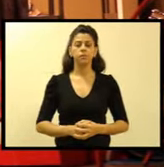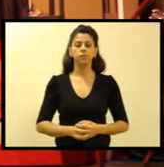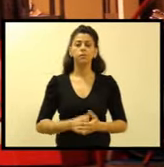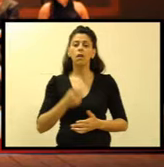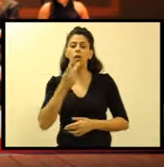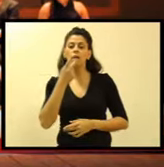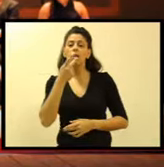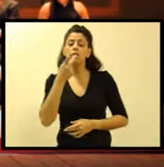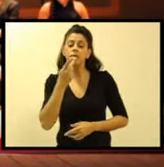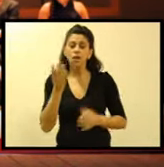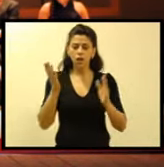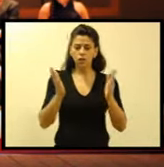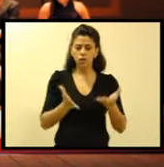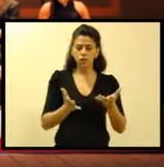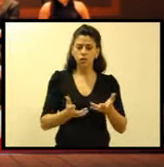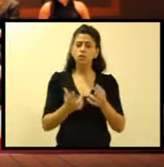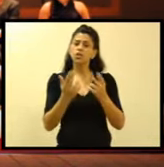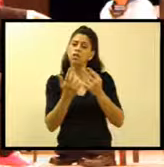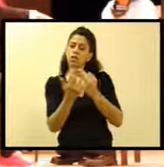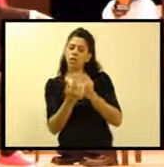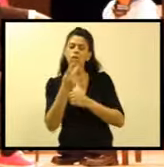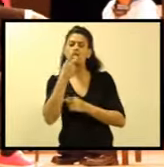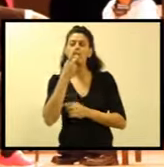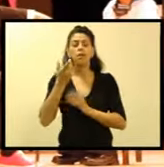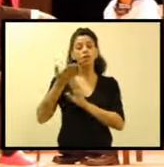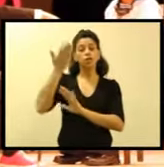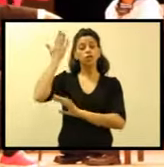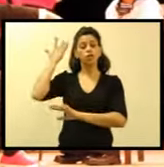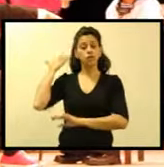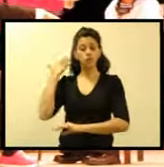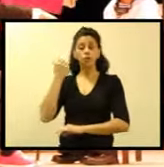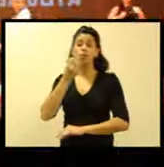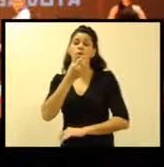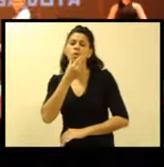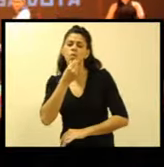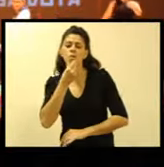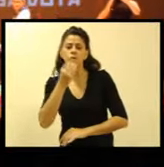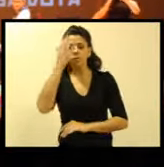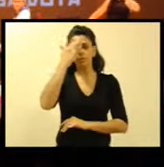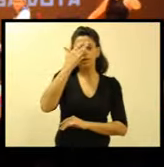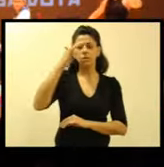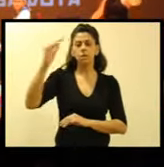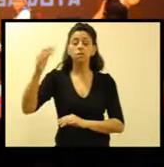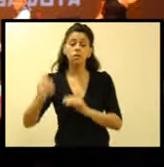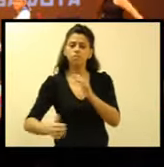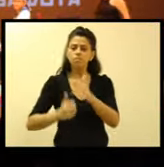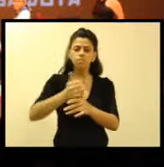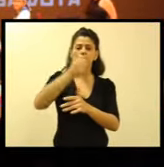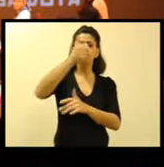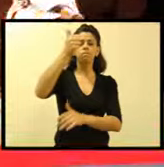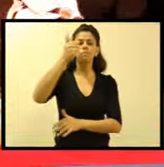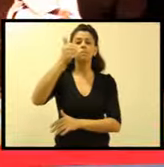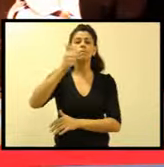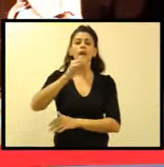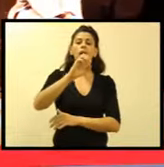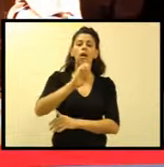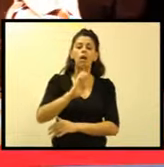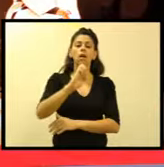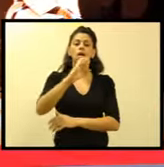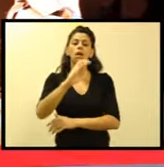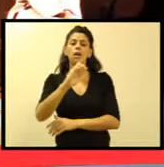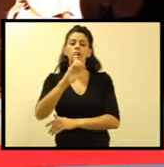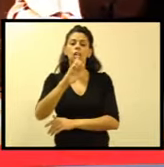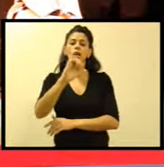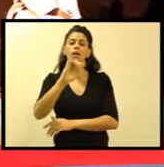Indagações de hoje são as indagações de ontem. O homem e suas reflexões primordiais na peça Eclipse, trazida pelo